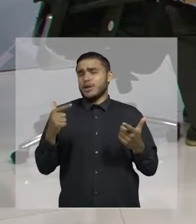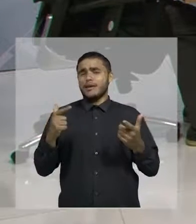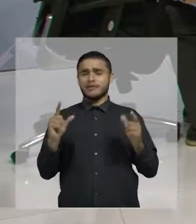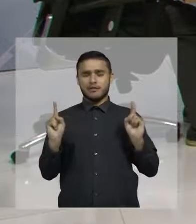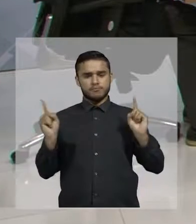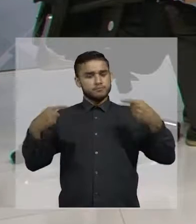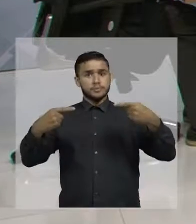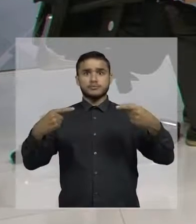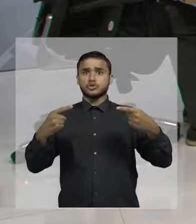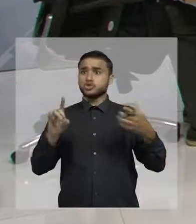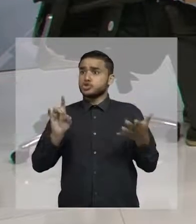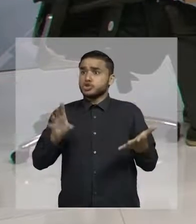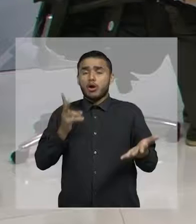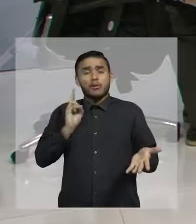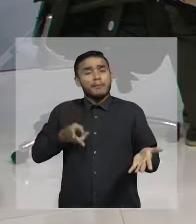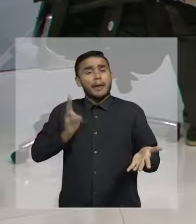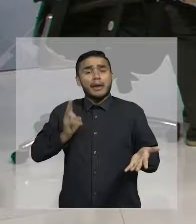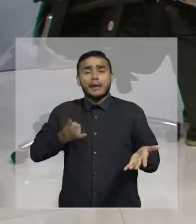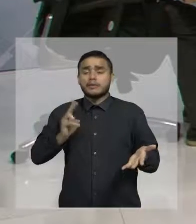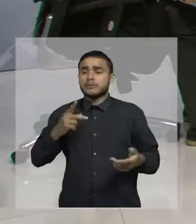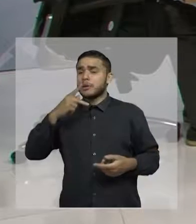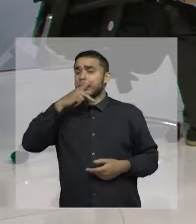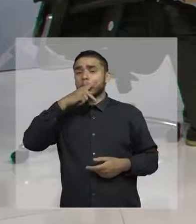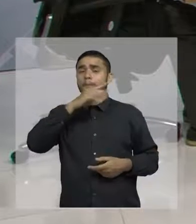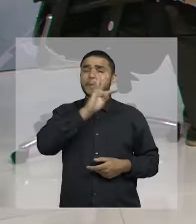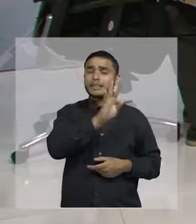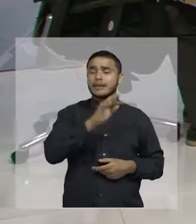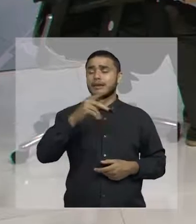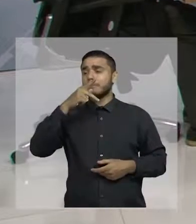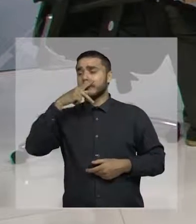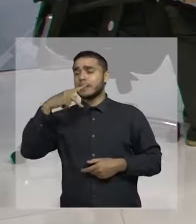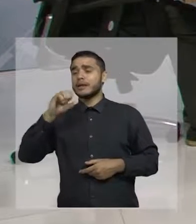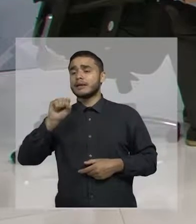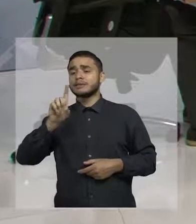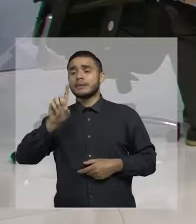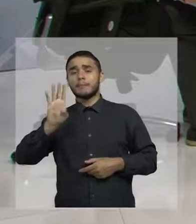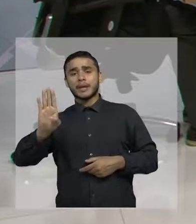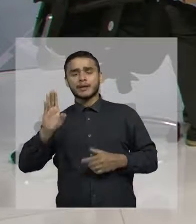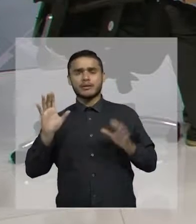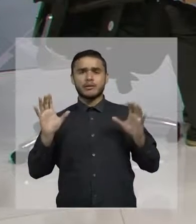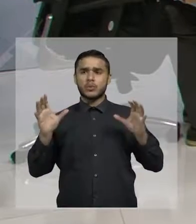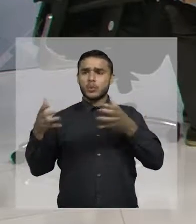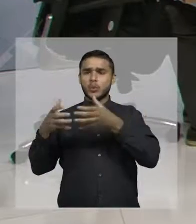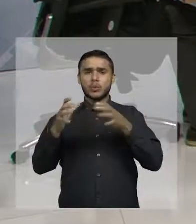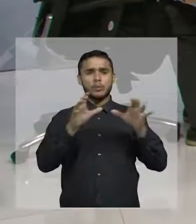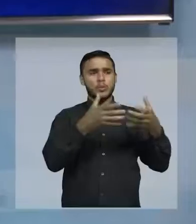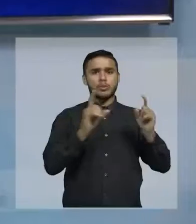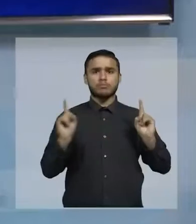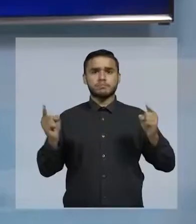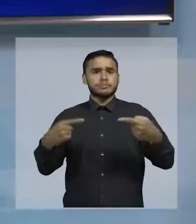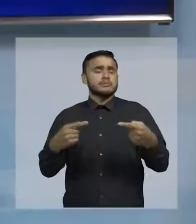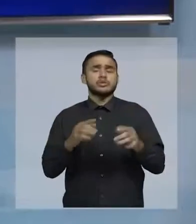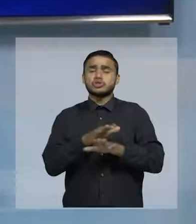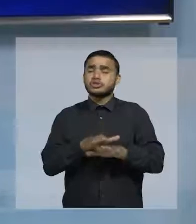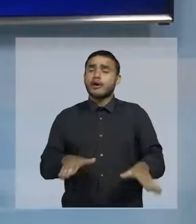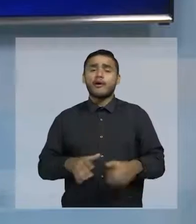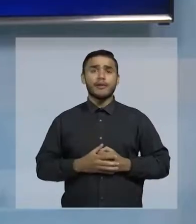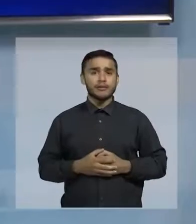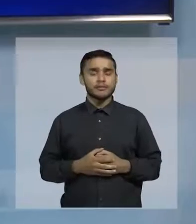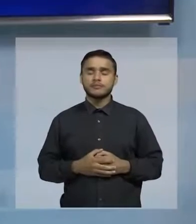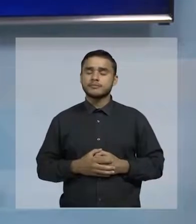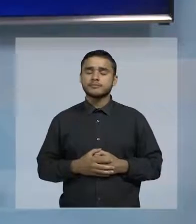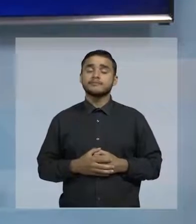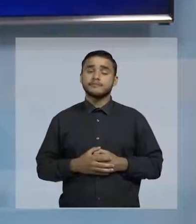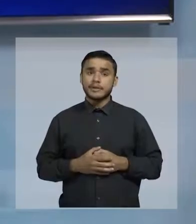PSDB e PT, algo que vem acontecendo nos últimos 24 anos de eleições aqui no Brasil, quando esses